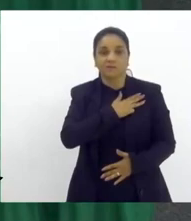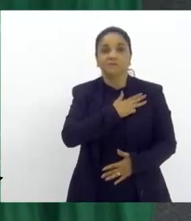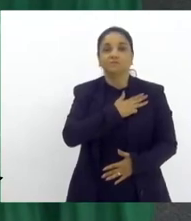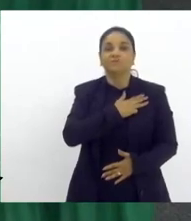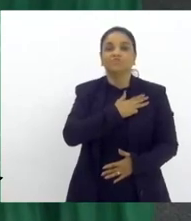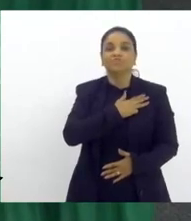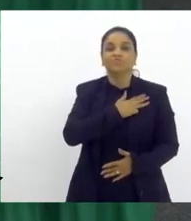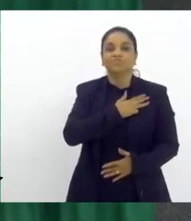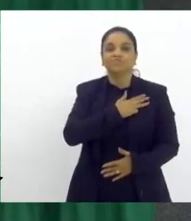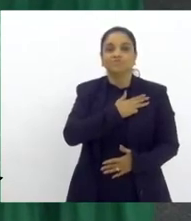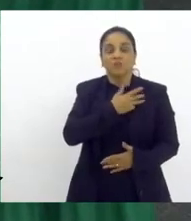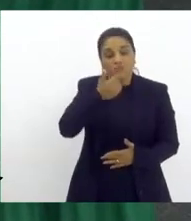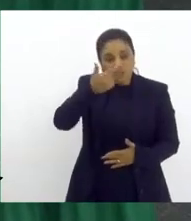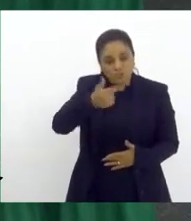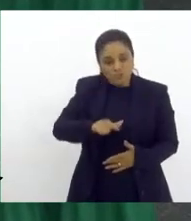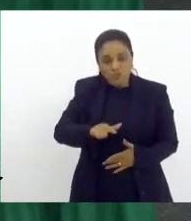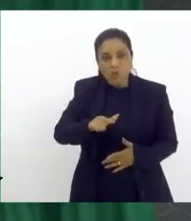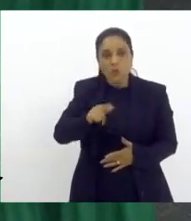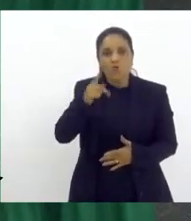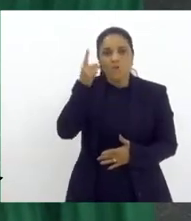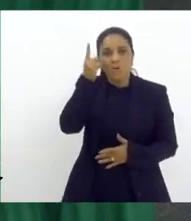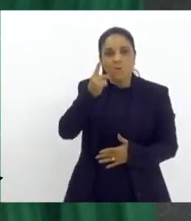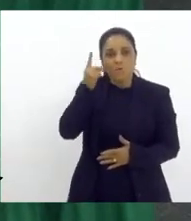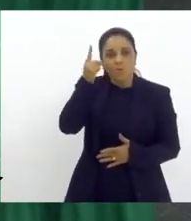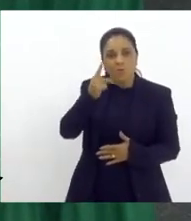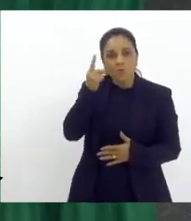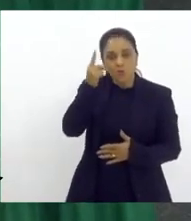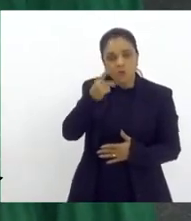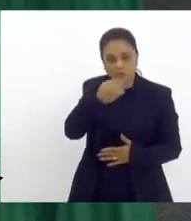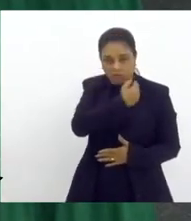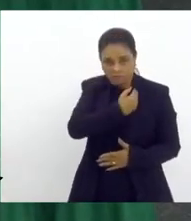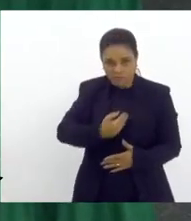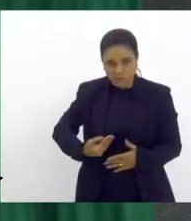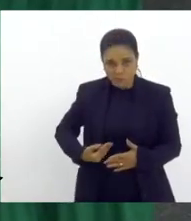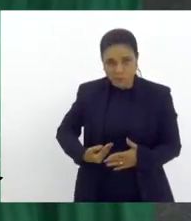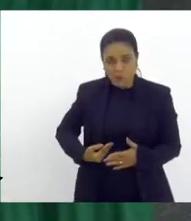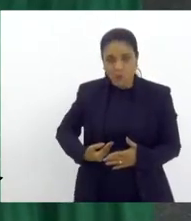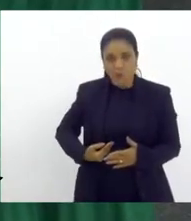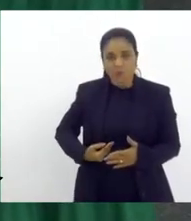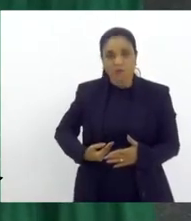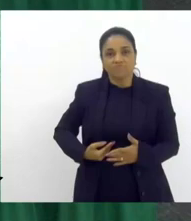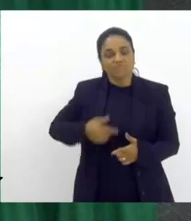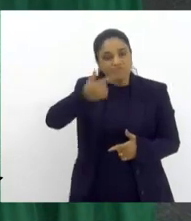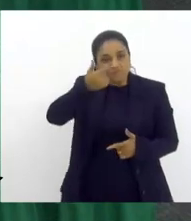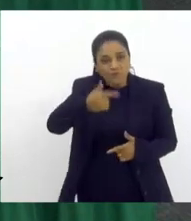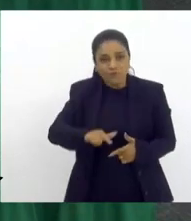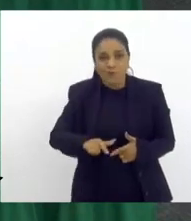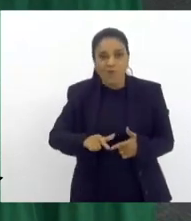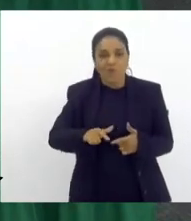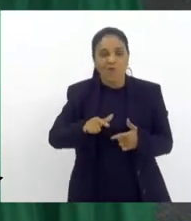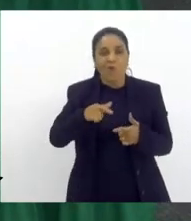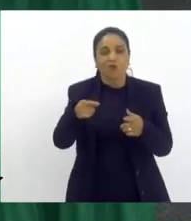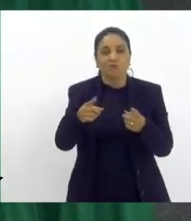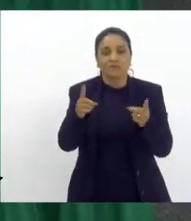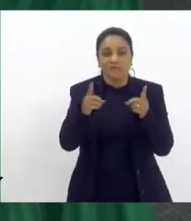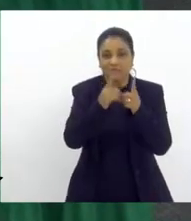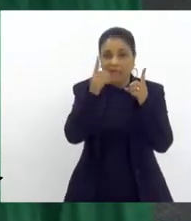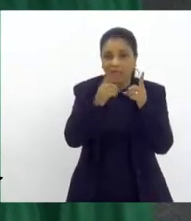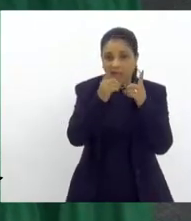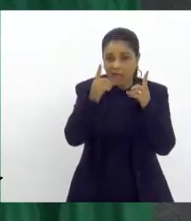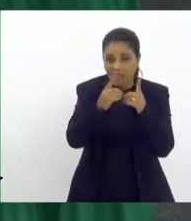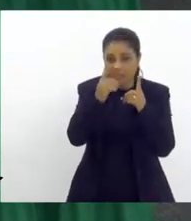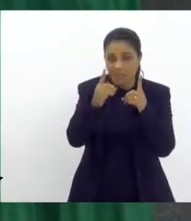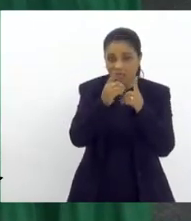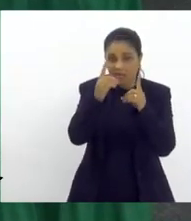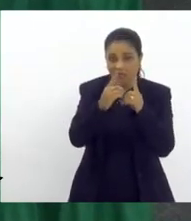refazer o Caminho das políticas públicas a gente RedTube através de decreto agora o conceia